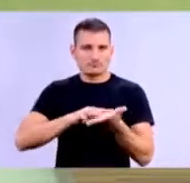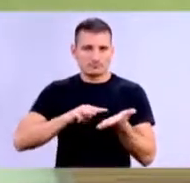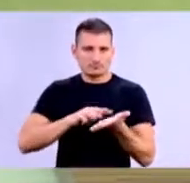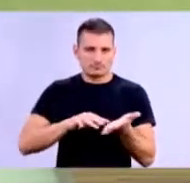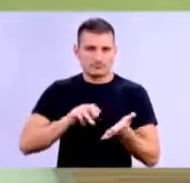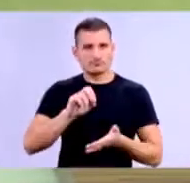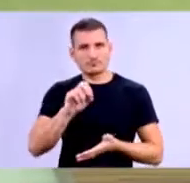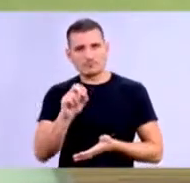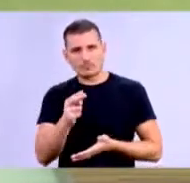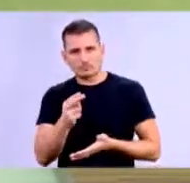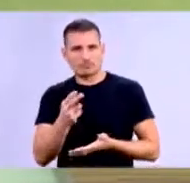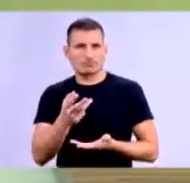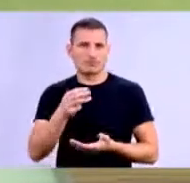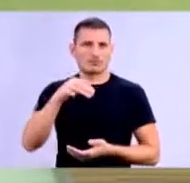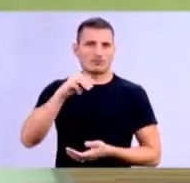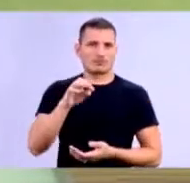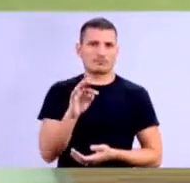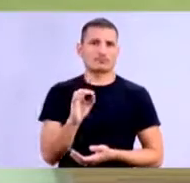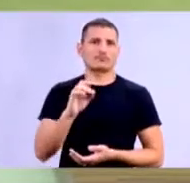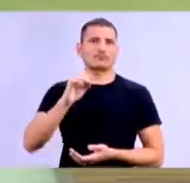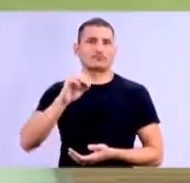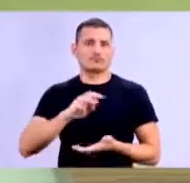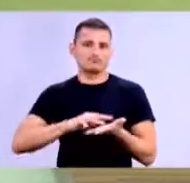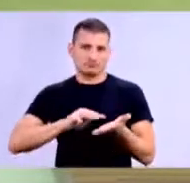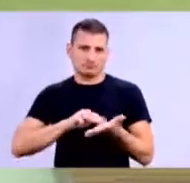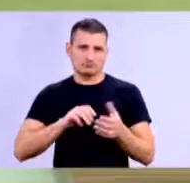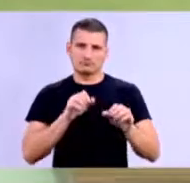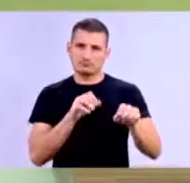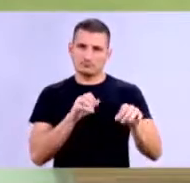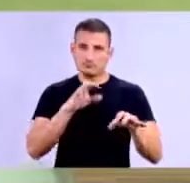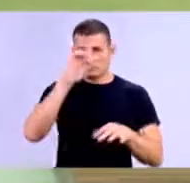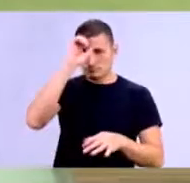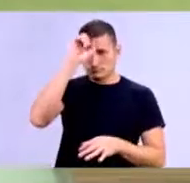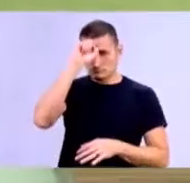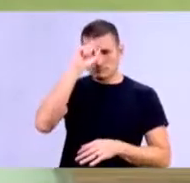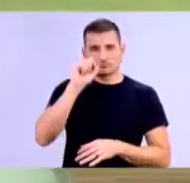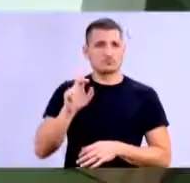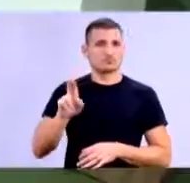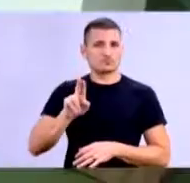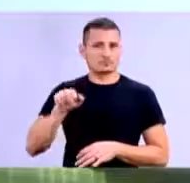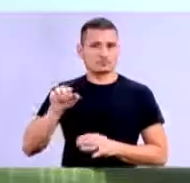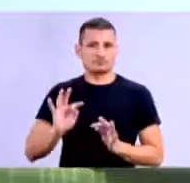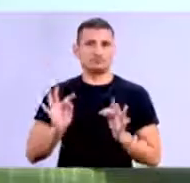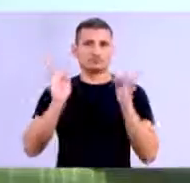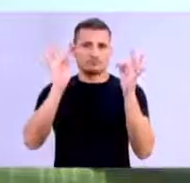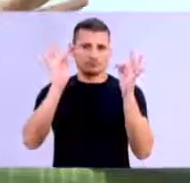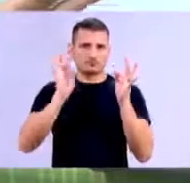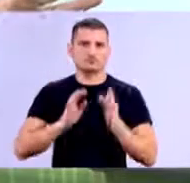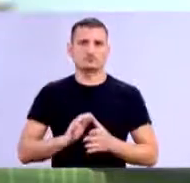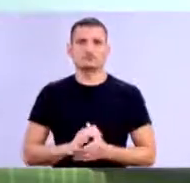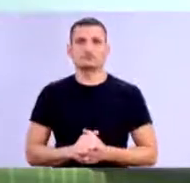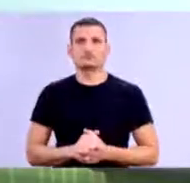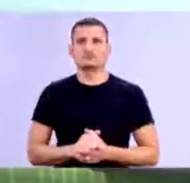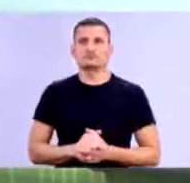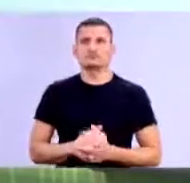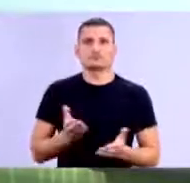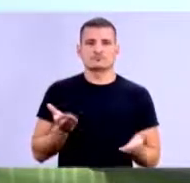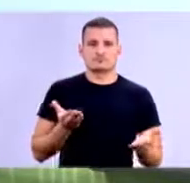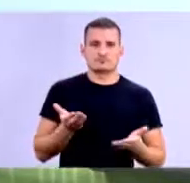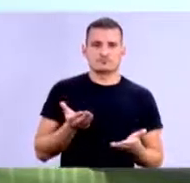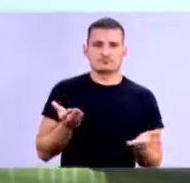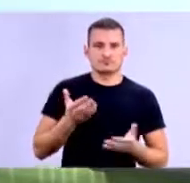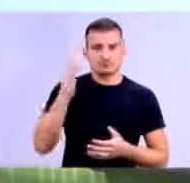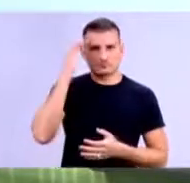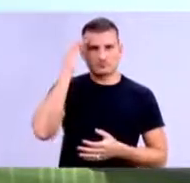ou um método de se ensinar e aprender por meio das tecnologias. Isso. Para compreender melhor o que